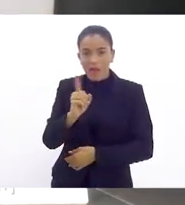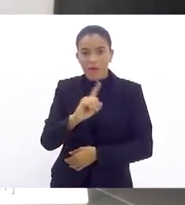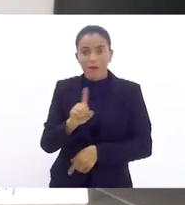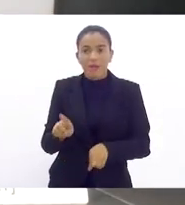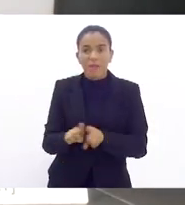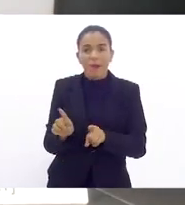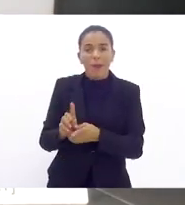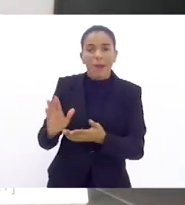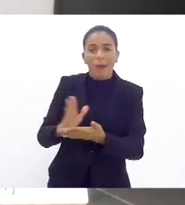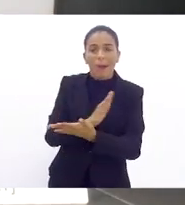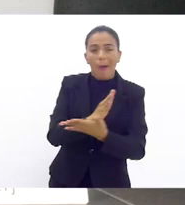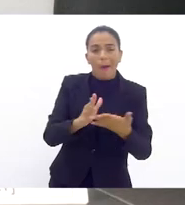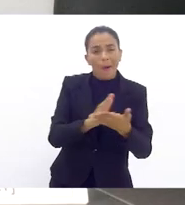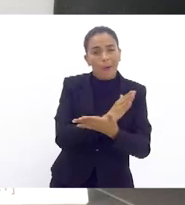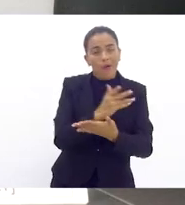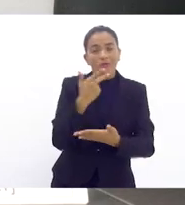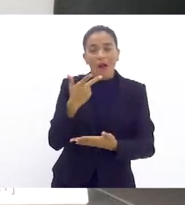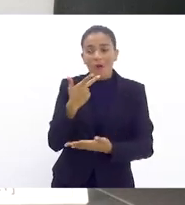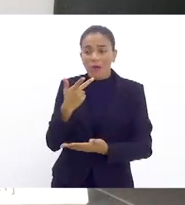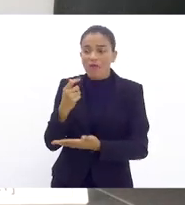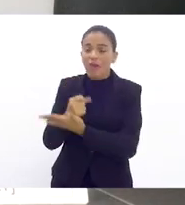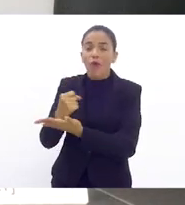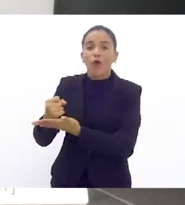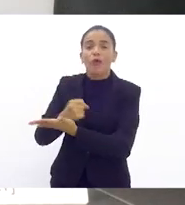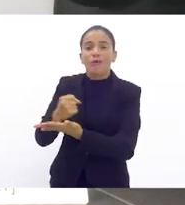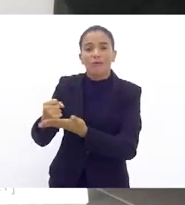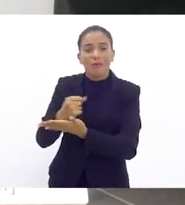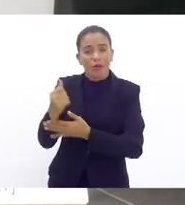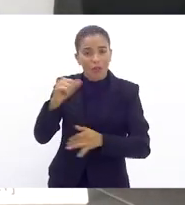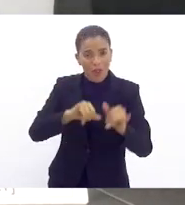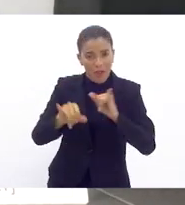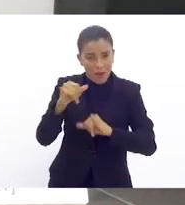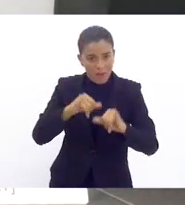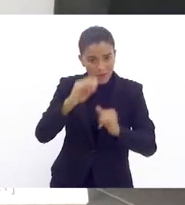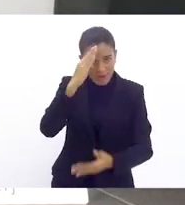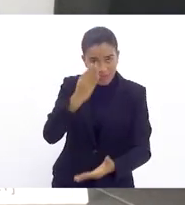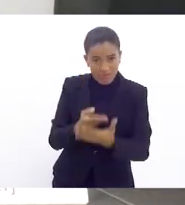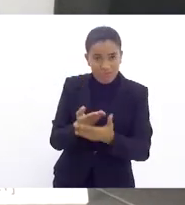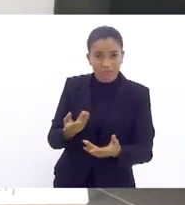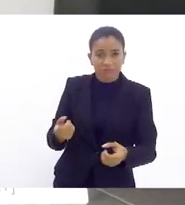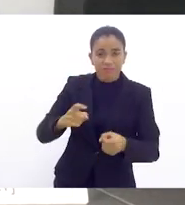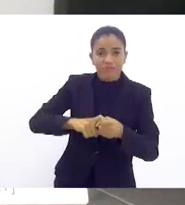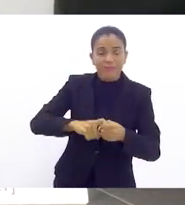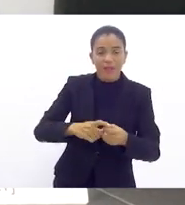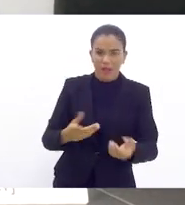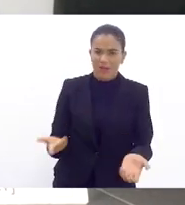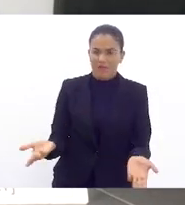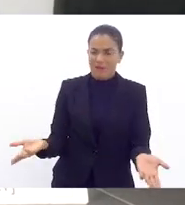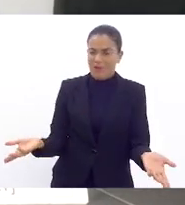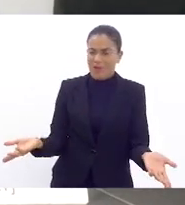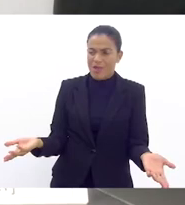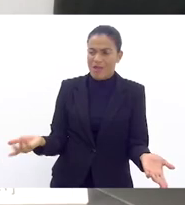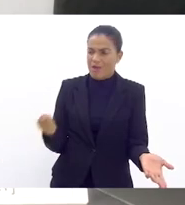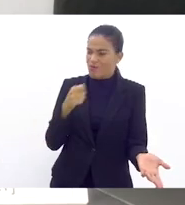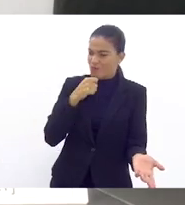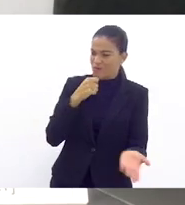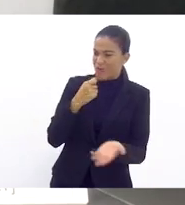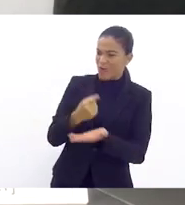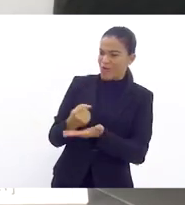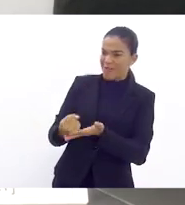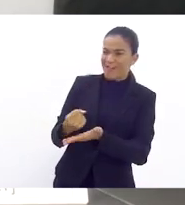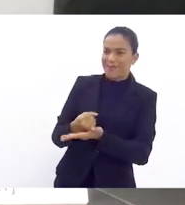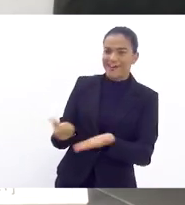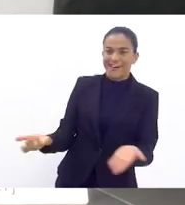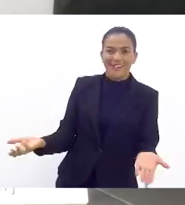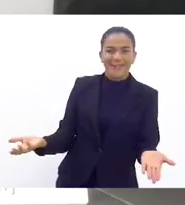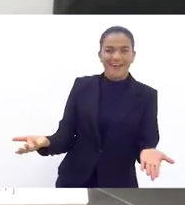porque estava contratando um laboratório acreditado. Então, ele já devia ter um contrato. Se ele faz aquilo